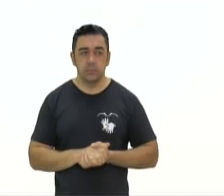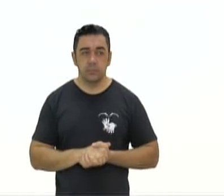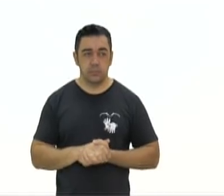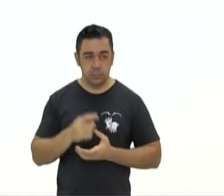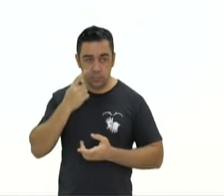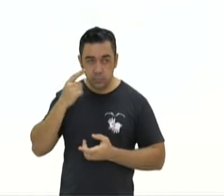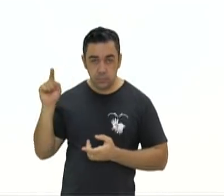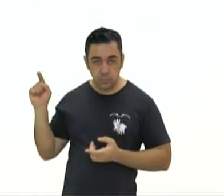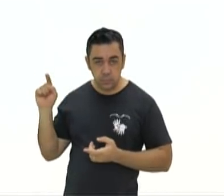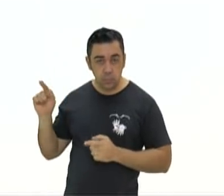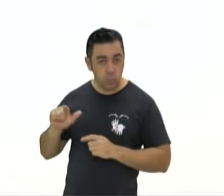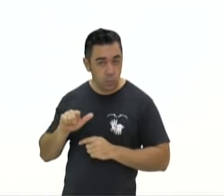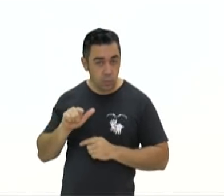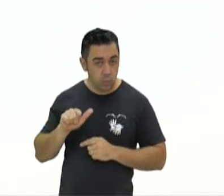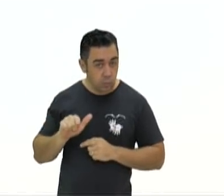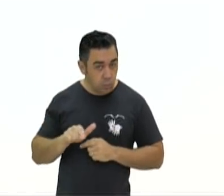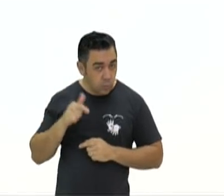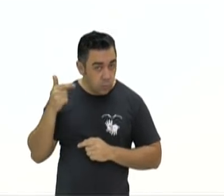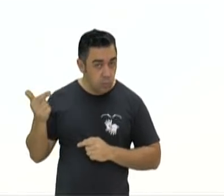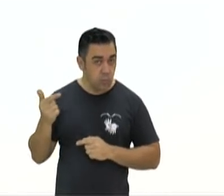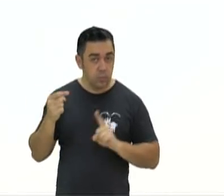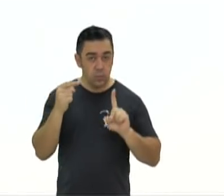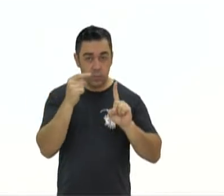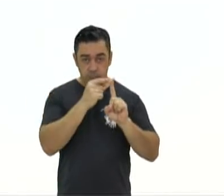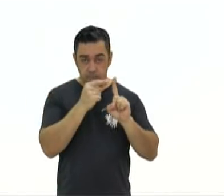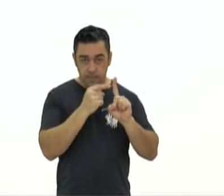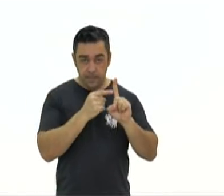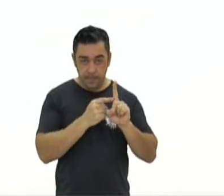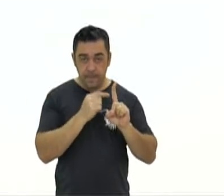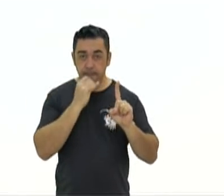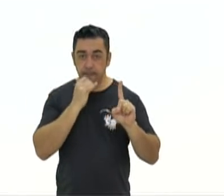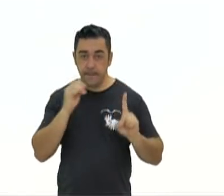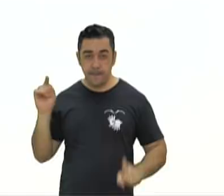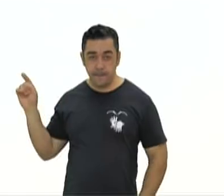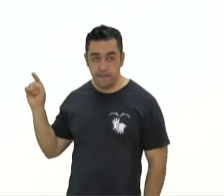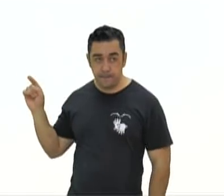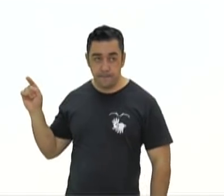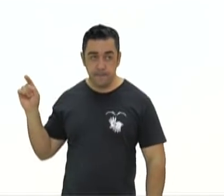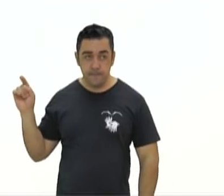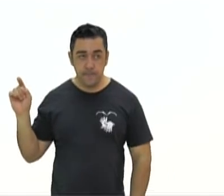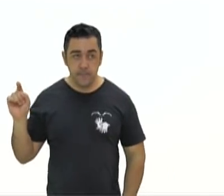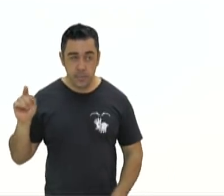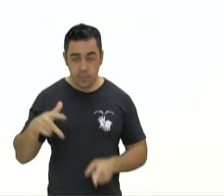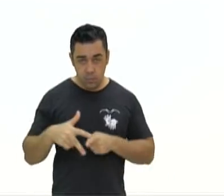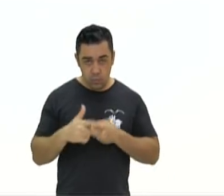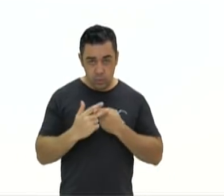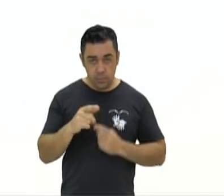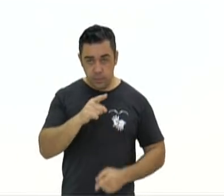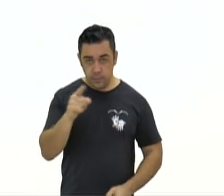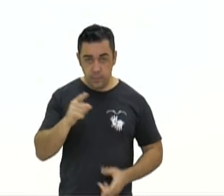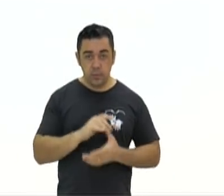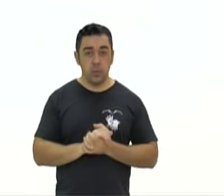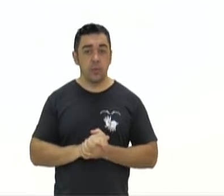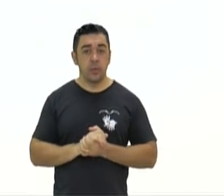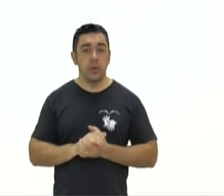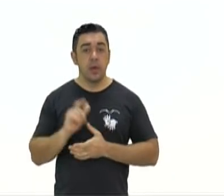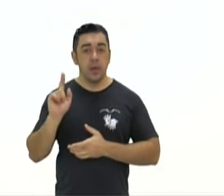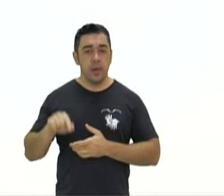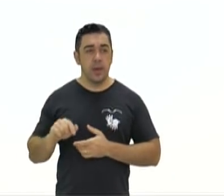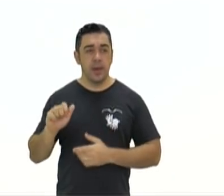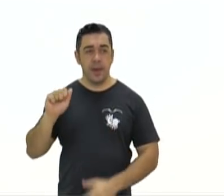a gente está vendo um outro tipo de coisa, né? Aqui, na verdade, saiu errado, eu já vou arrumar aí para vocês. Aqui a gente está vendo